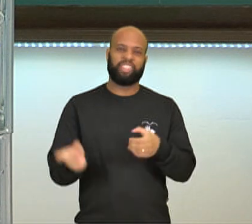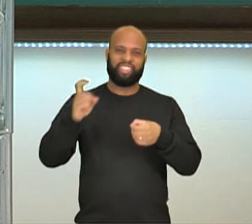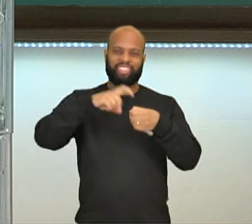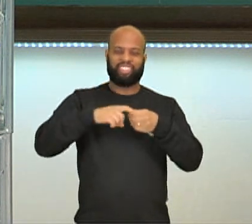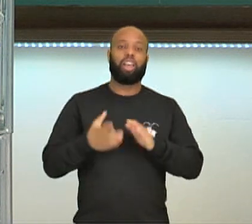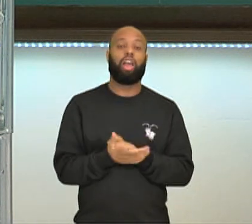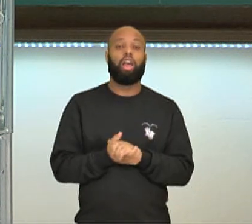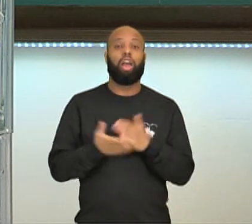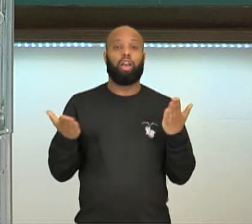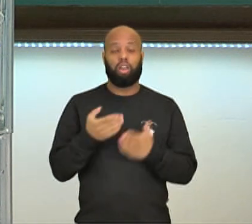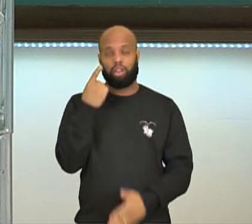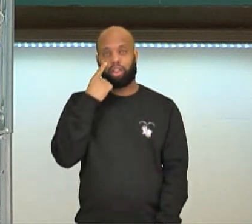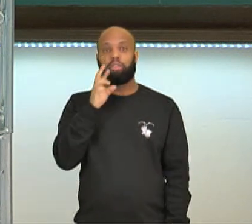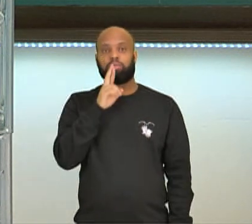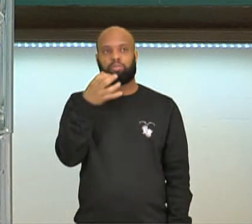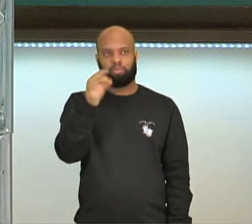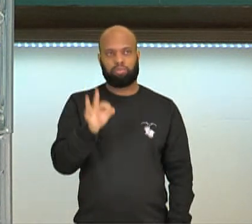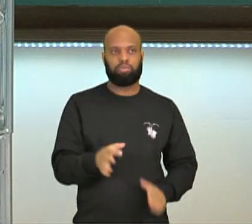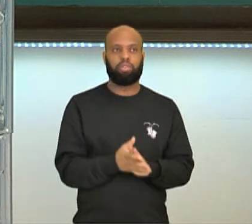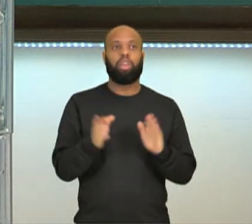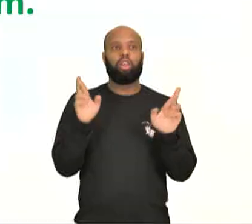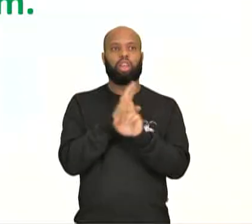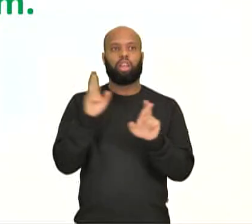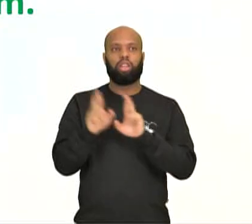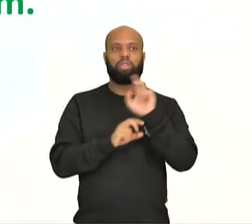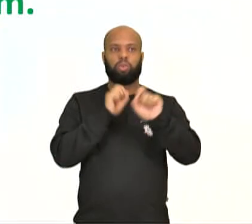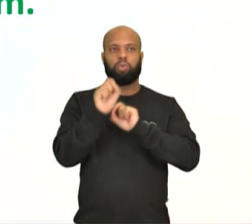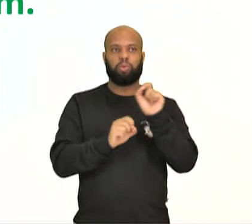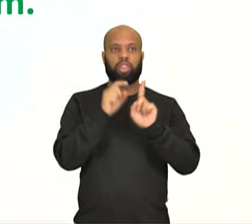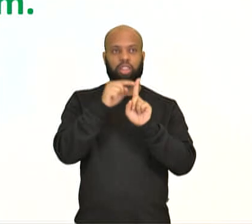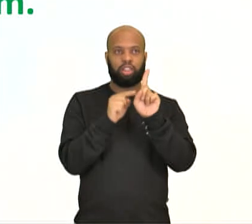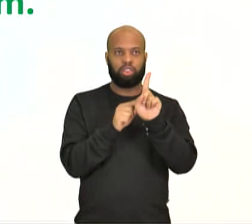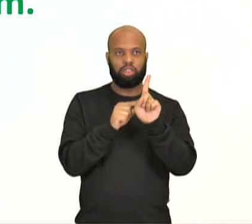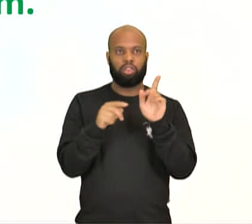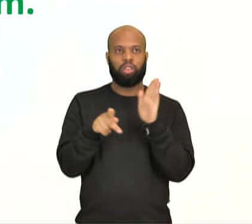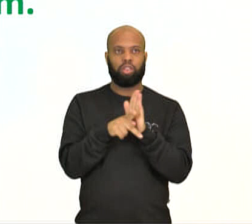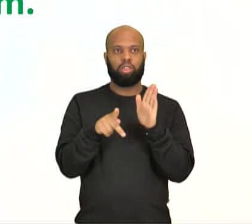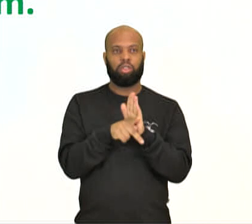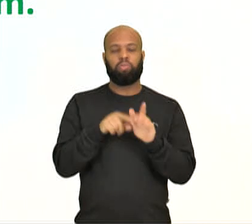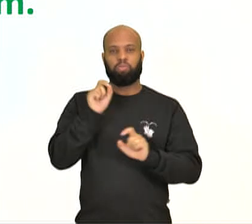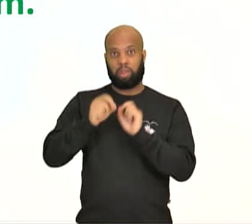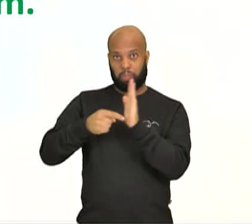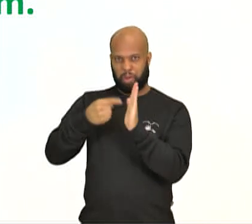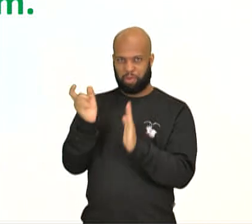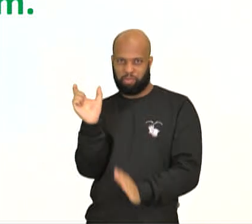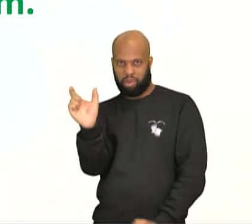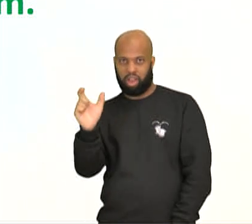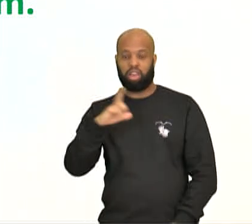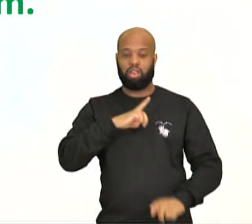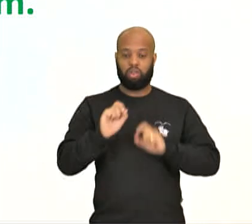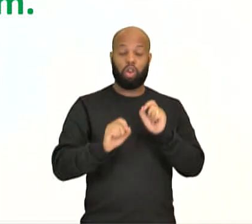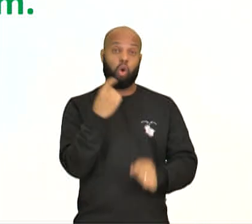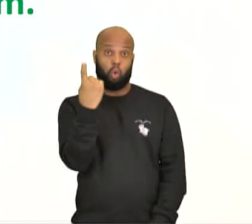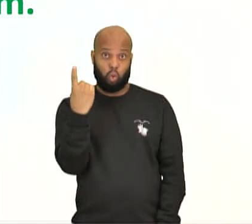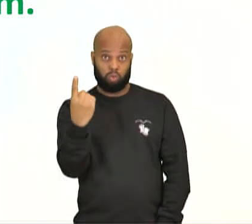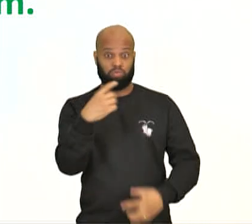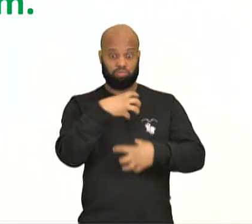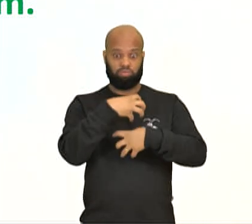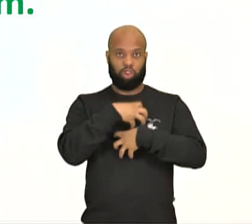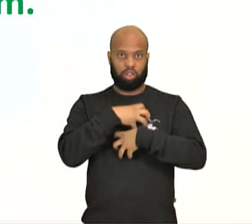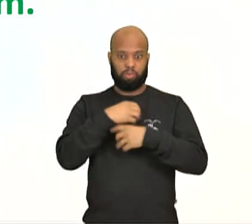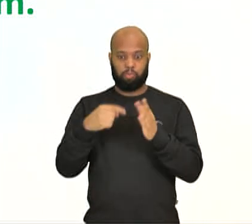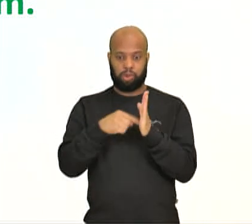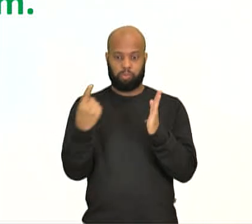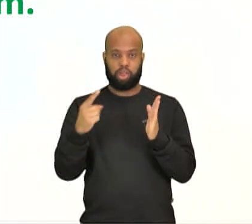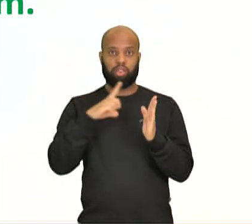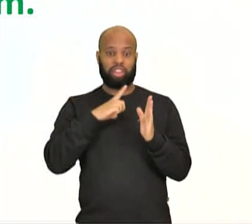Voltei, bora lá. A relação é que é uma das espécies de Australopithecus. Acredita-se que uma das espécies deu